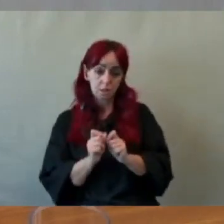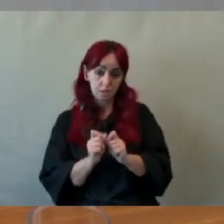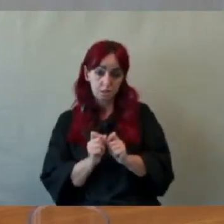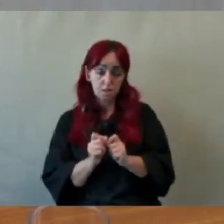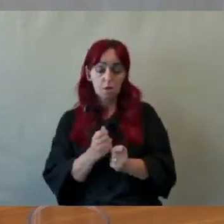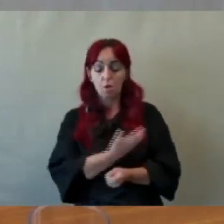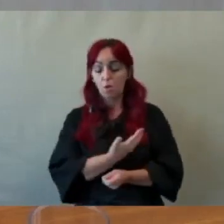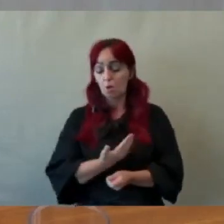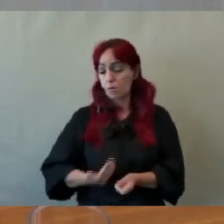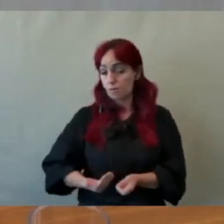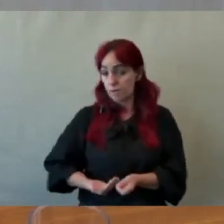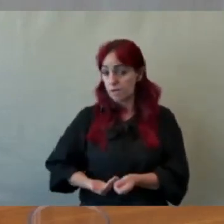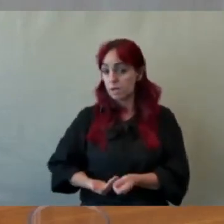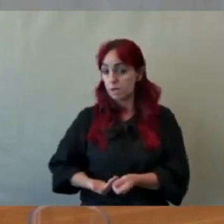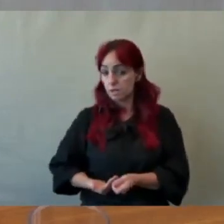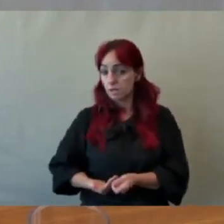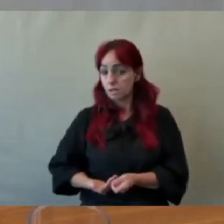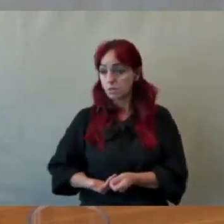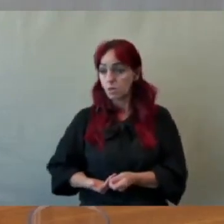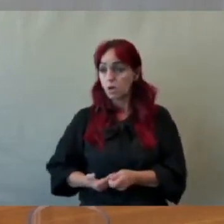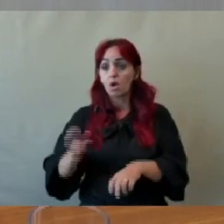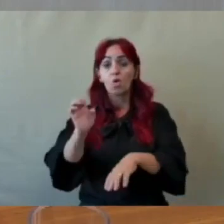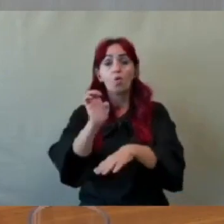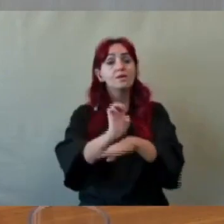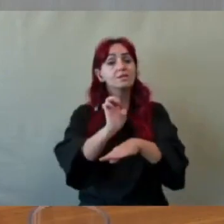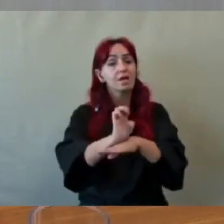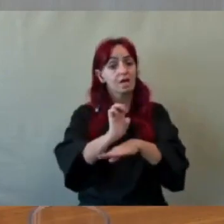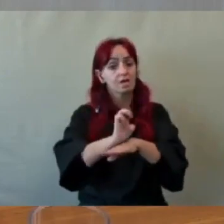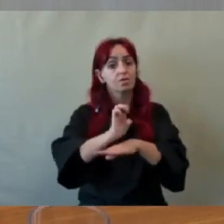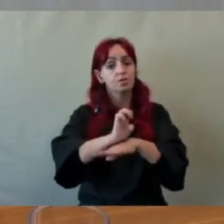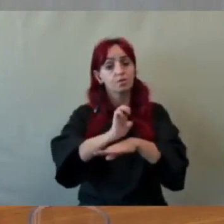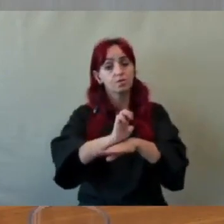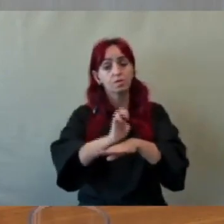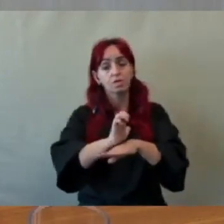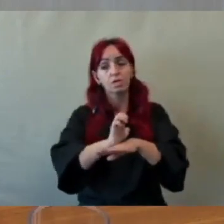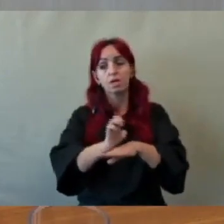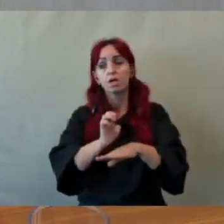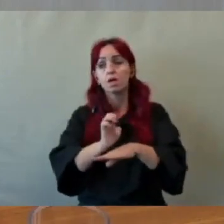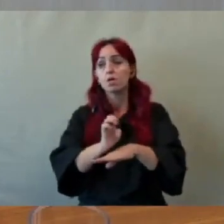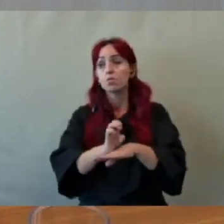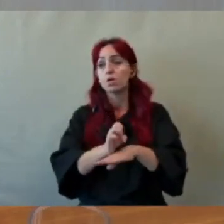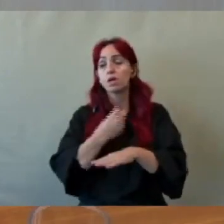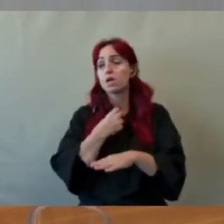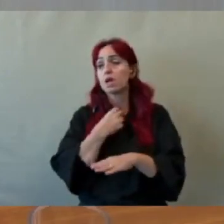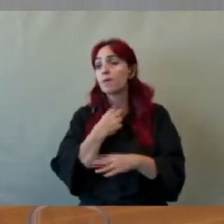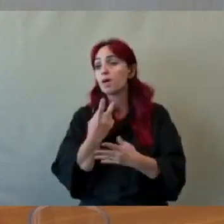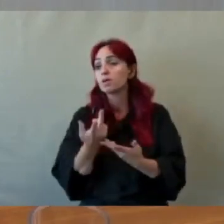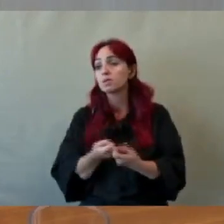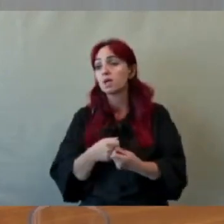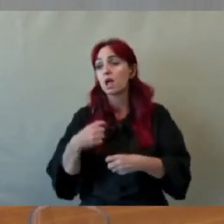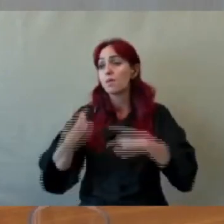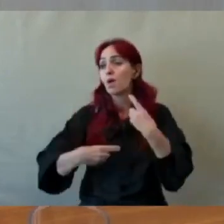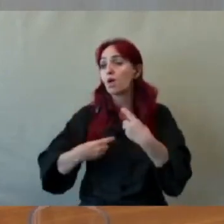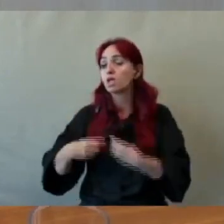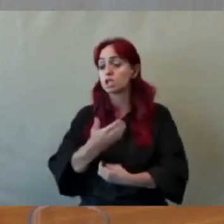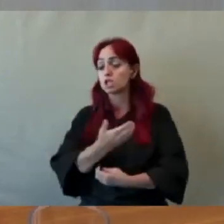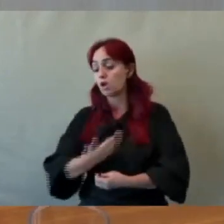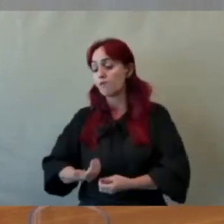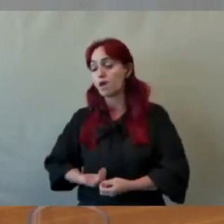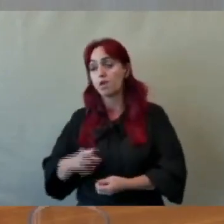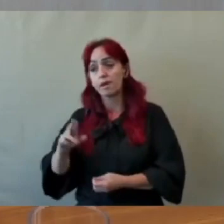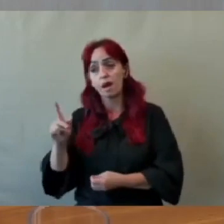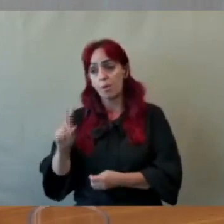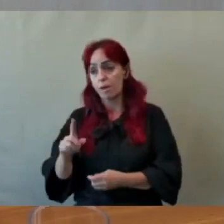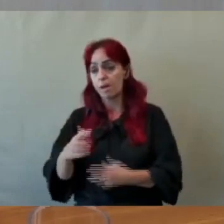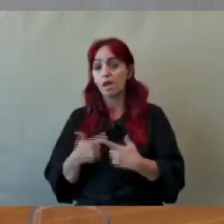governo, né, aliás, o Estado, porque não pode ser, a Cida fala muito bem, não pode ser uma política de governo, tem que ser uma